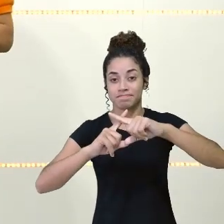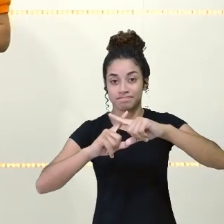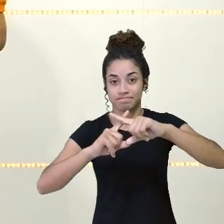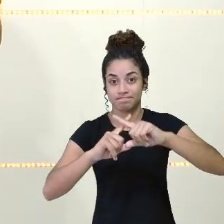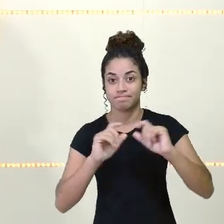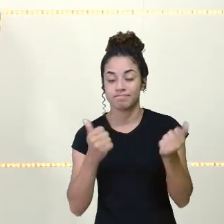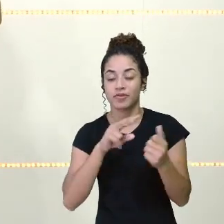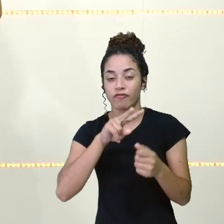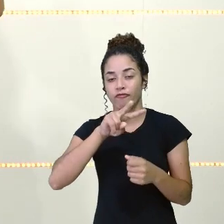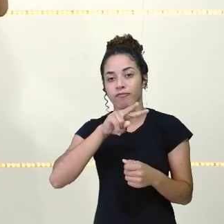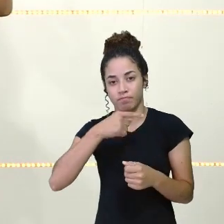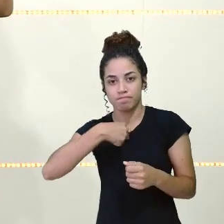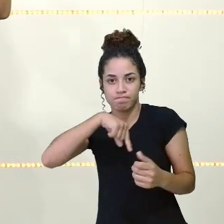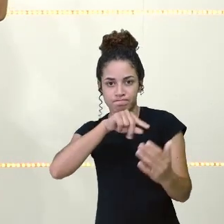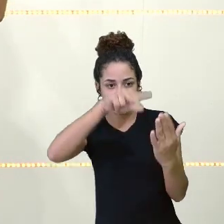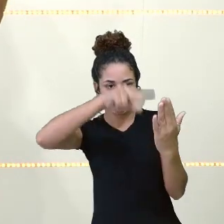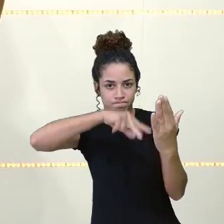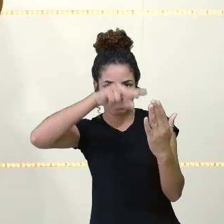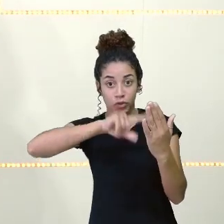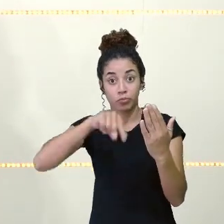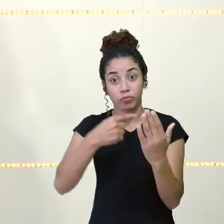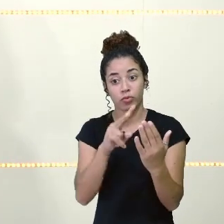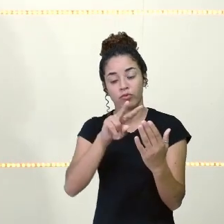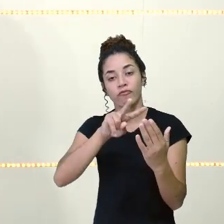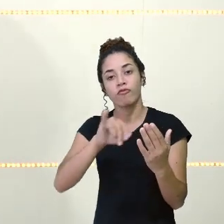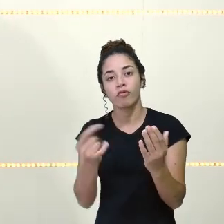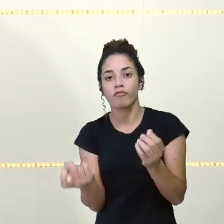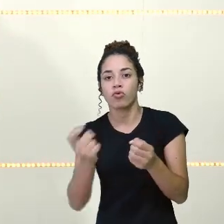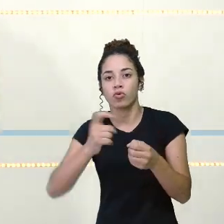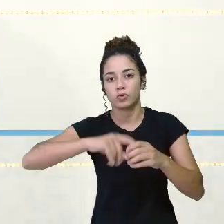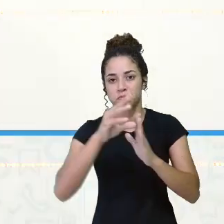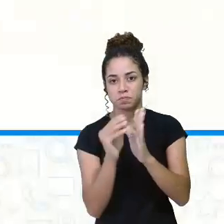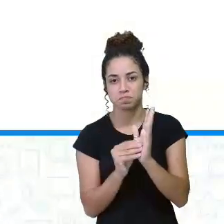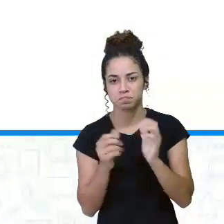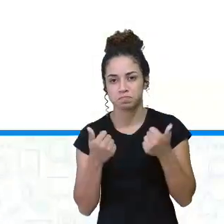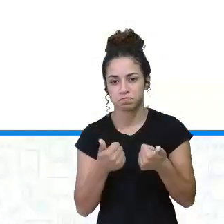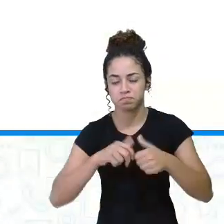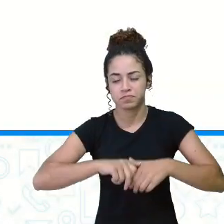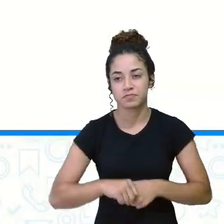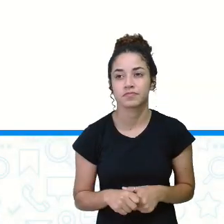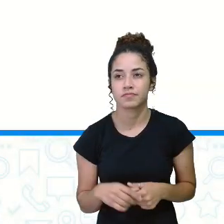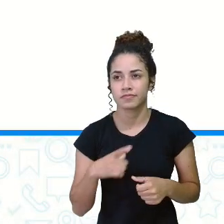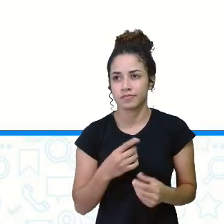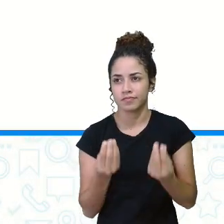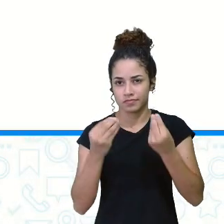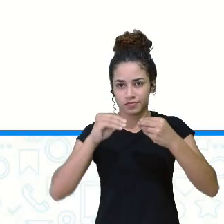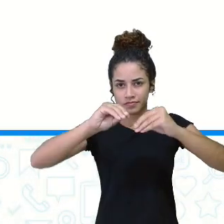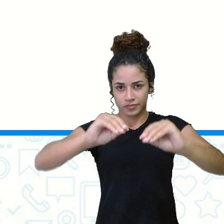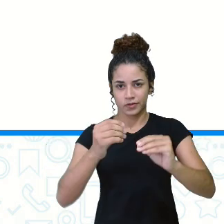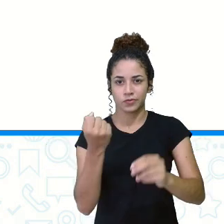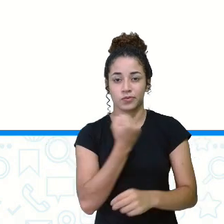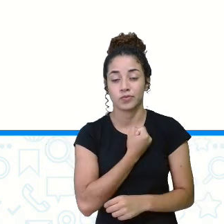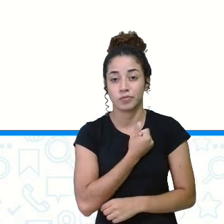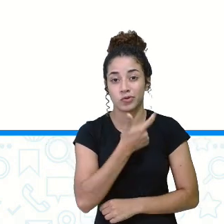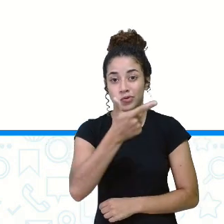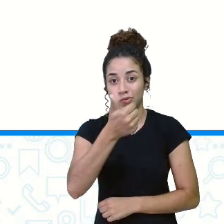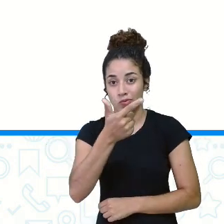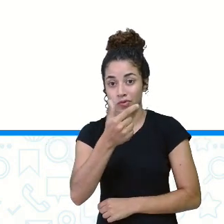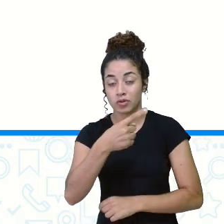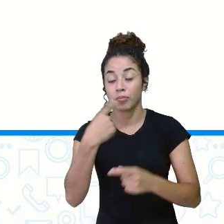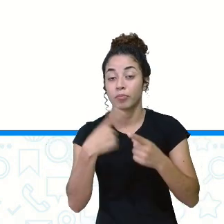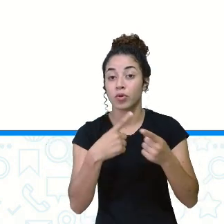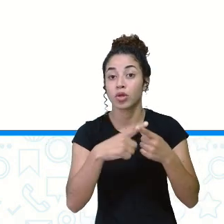ler a questão e a gente vai dar uma retomada no assunto. Está aqui como questão 12 porque eu estou